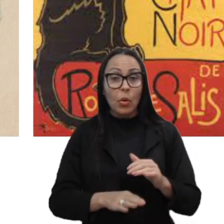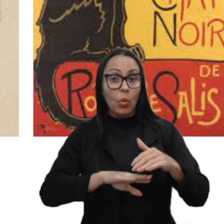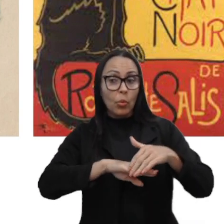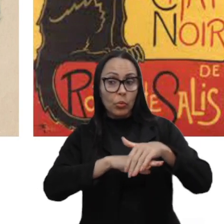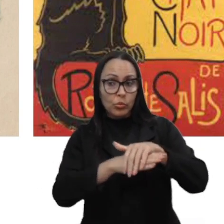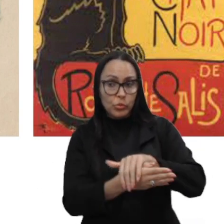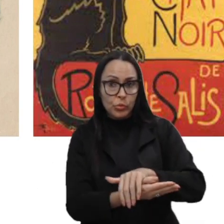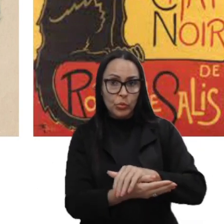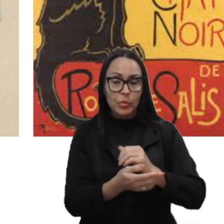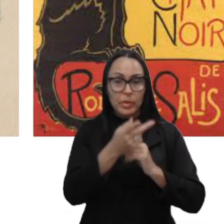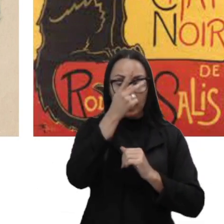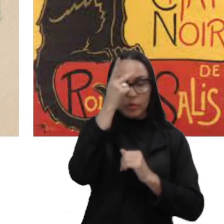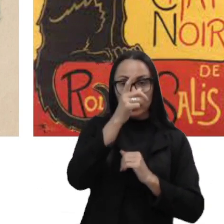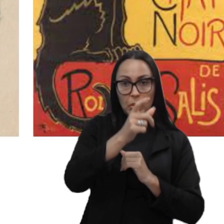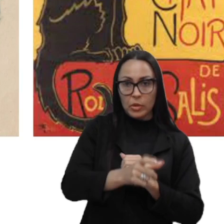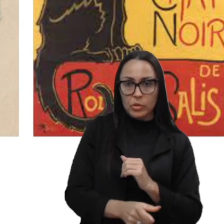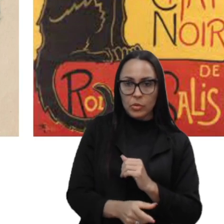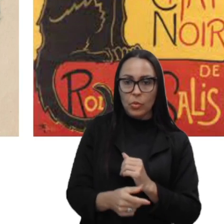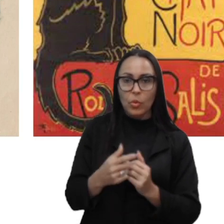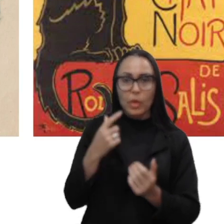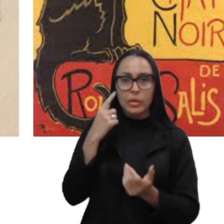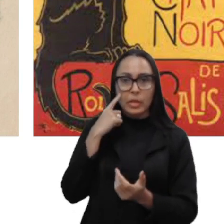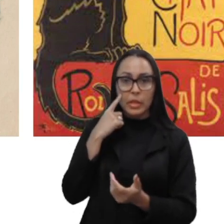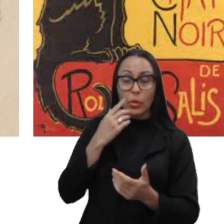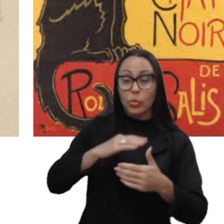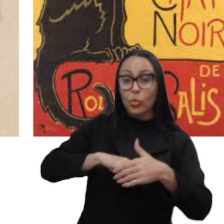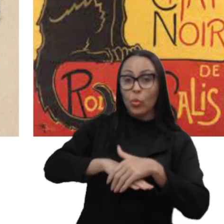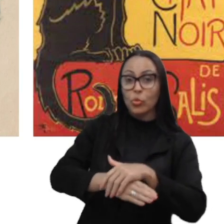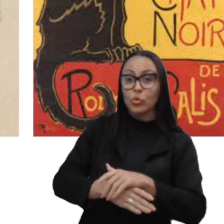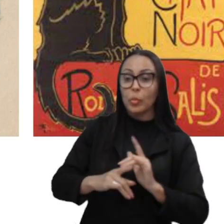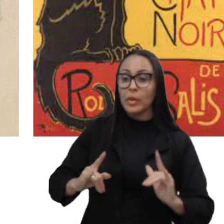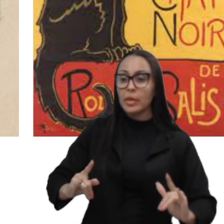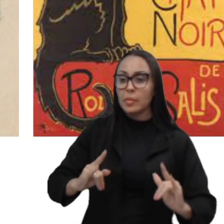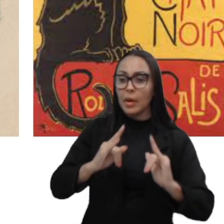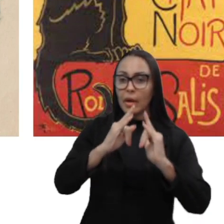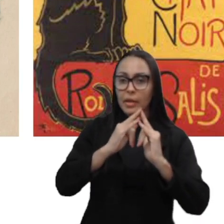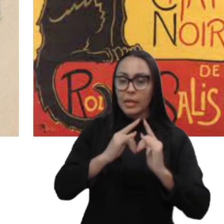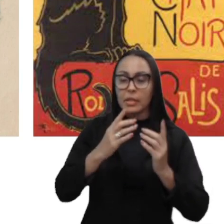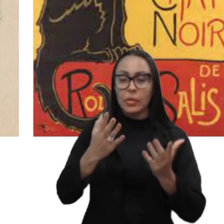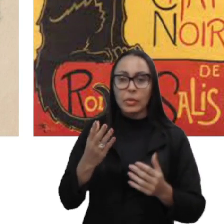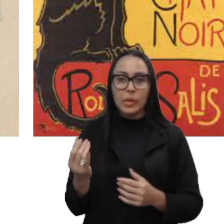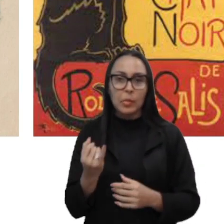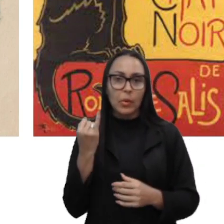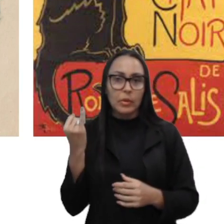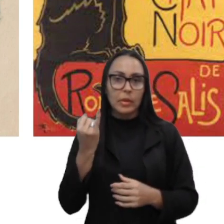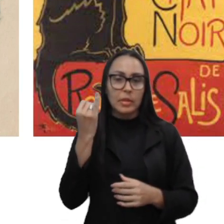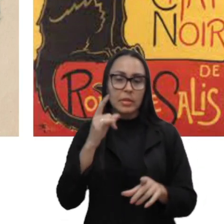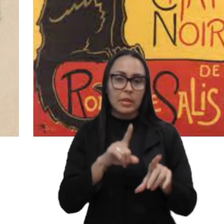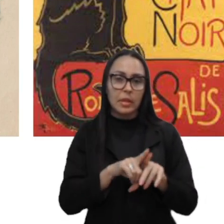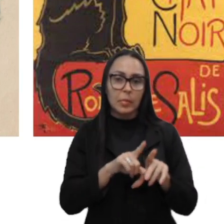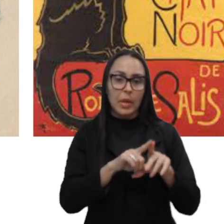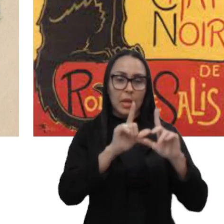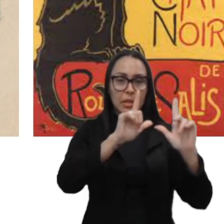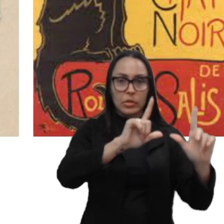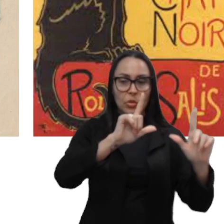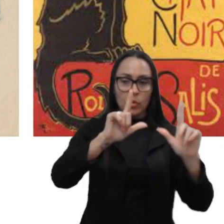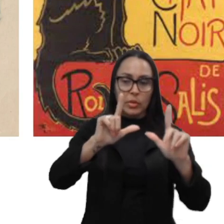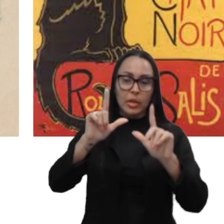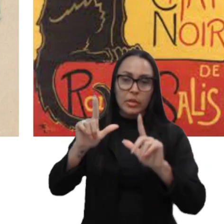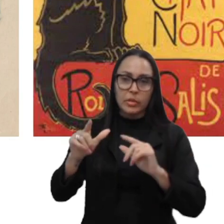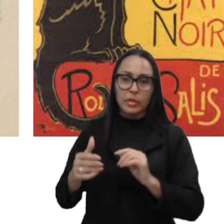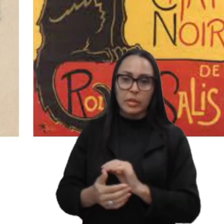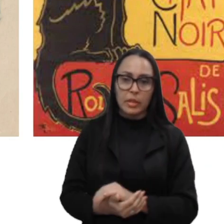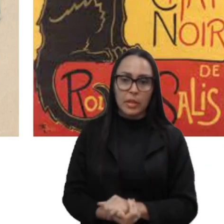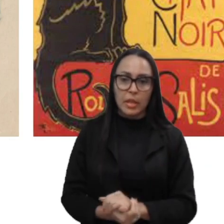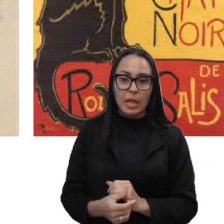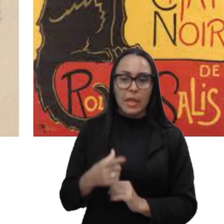pessoas nessa efervescência de Paris. Outra coisa importante desses cartazes no Art Nouveau francês é que eles tinham uma